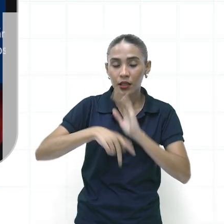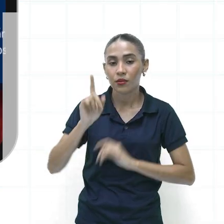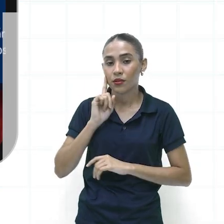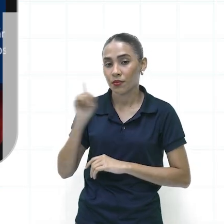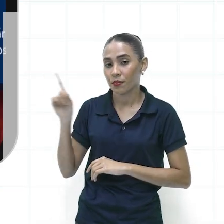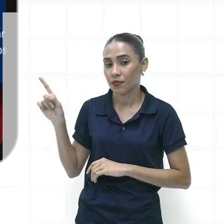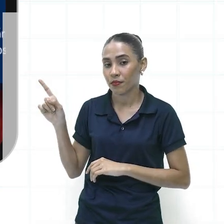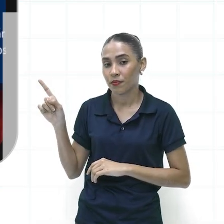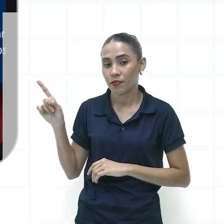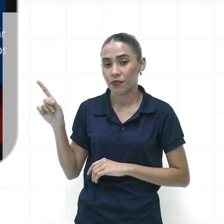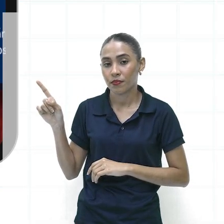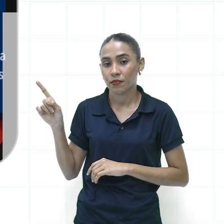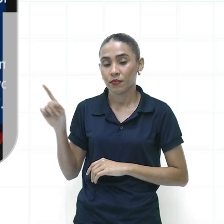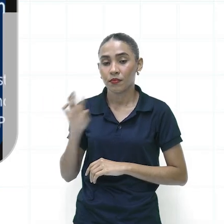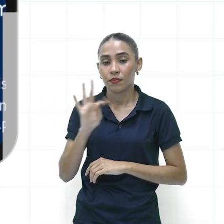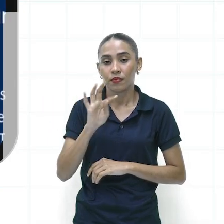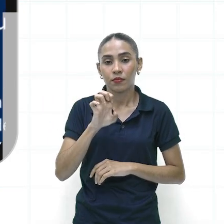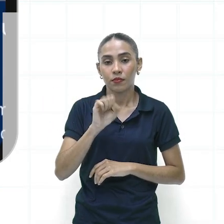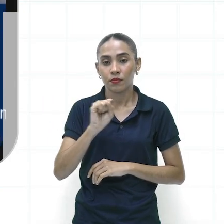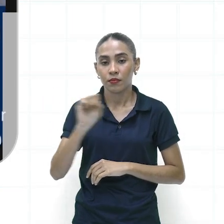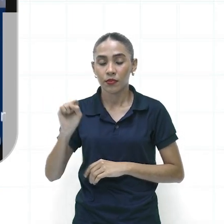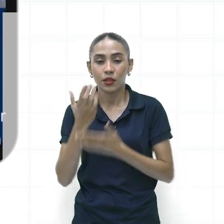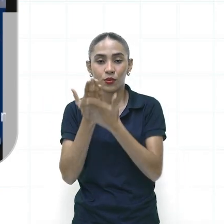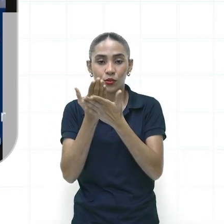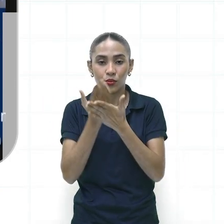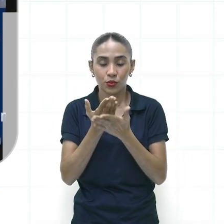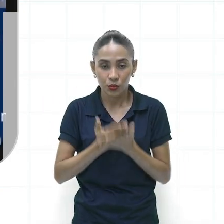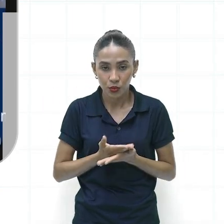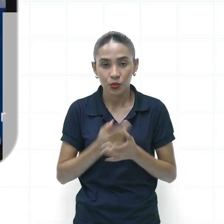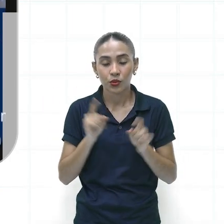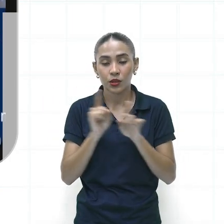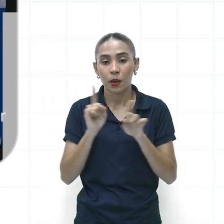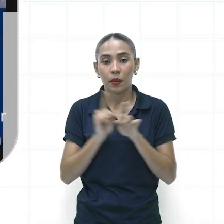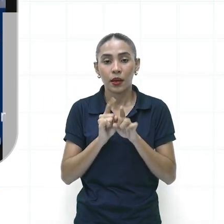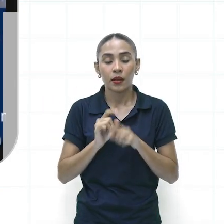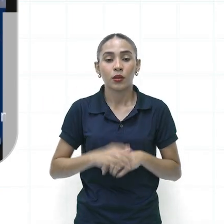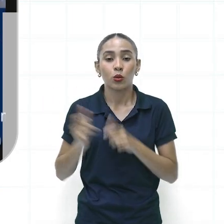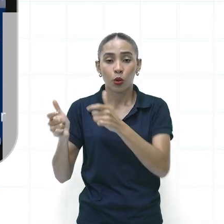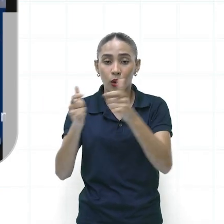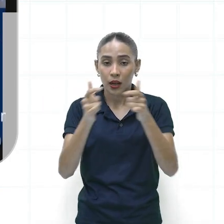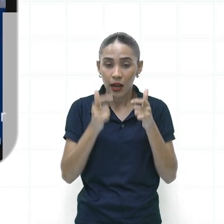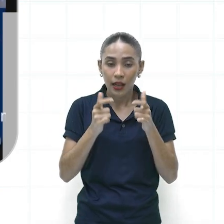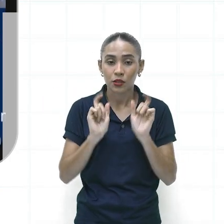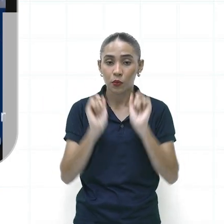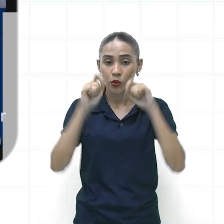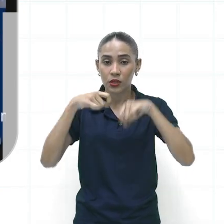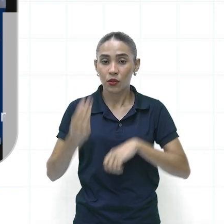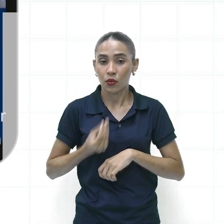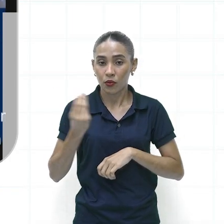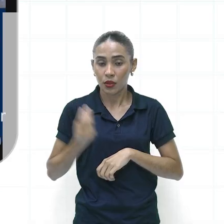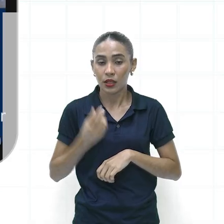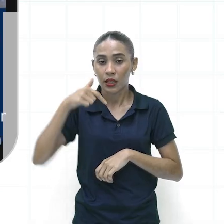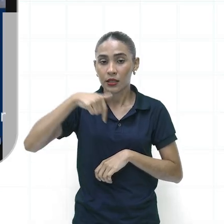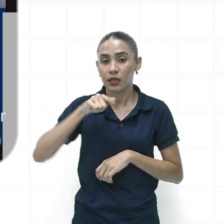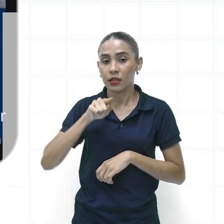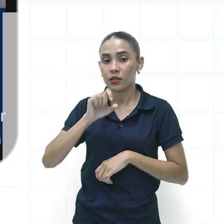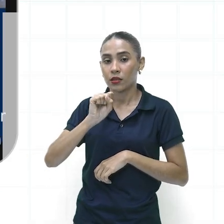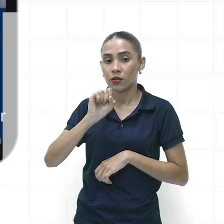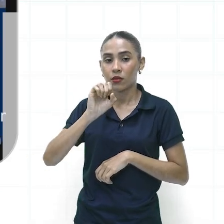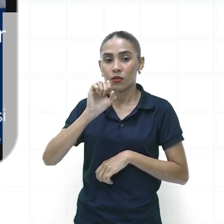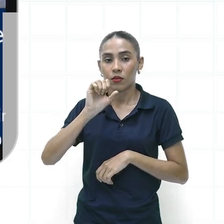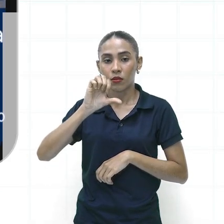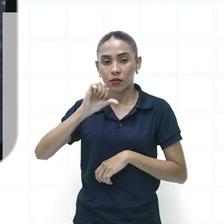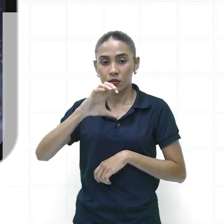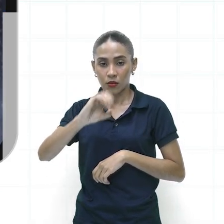aí, para o projeto TESS, né, para fazer o estudo da zona habitável, são esses 7.000